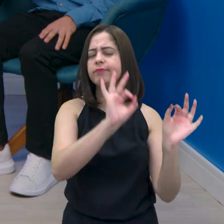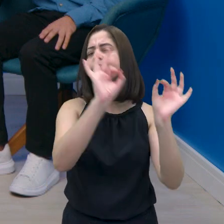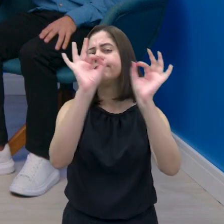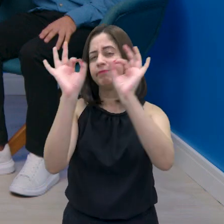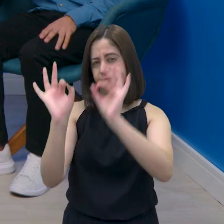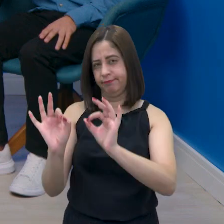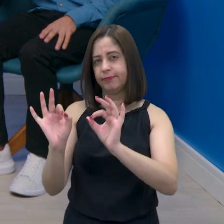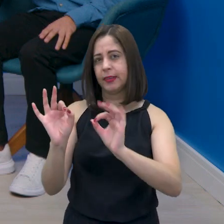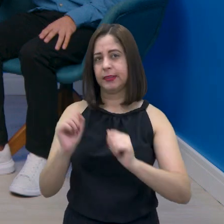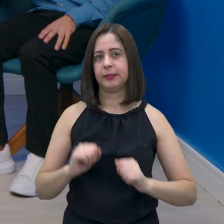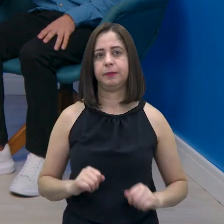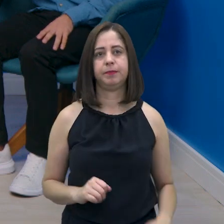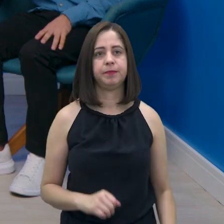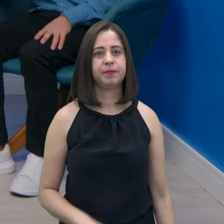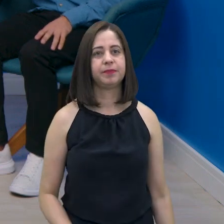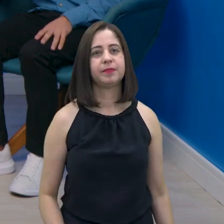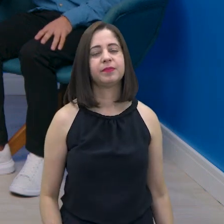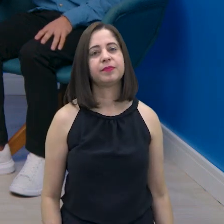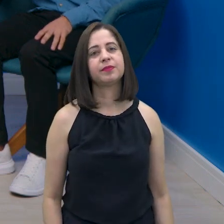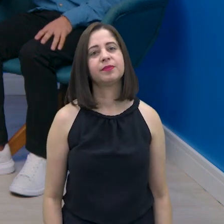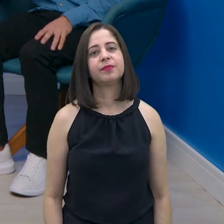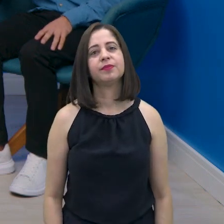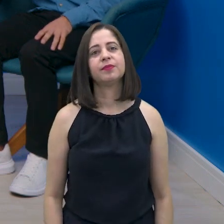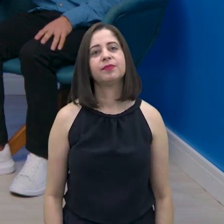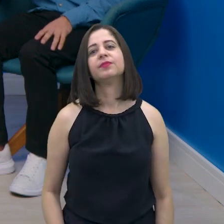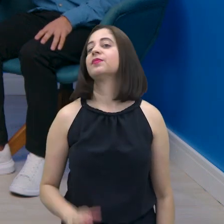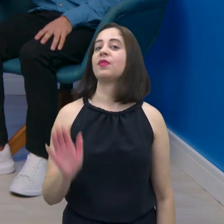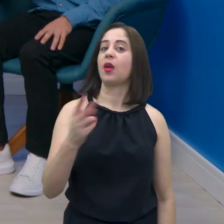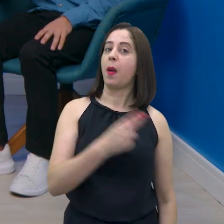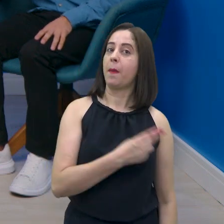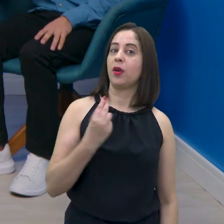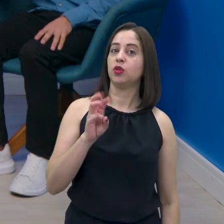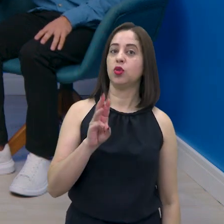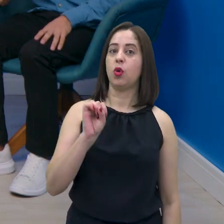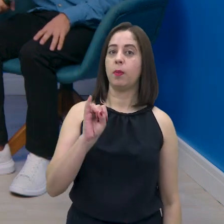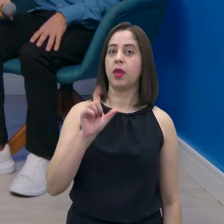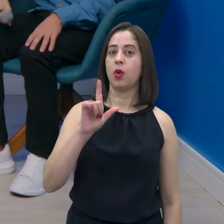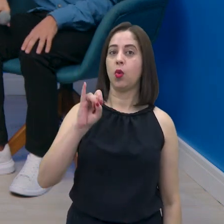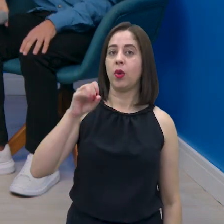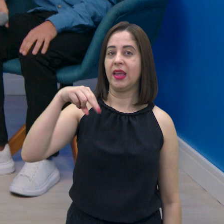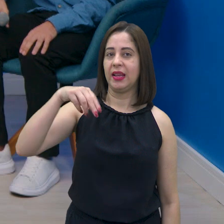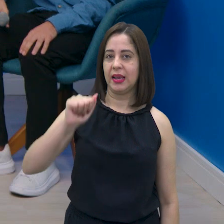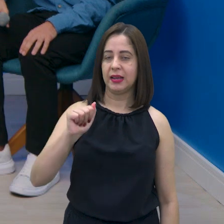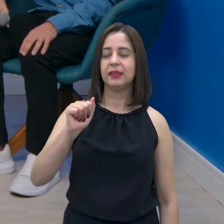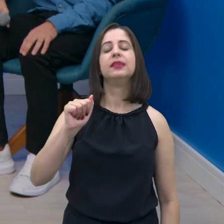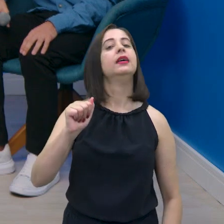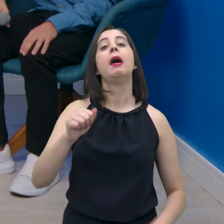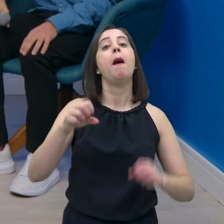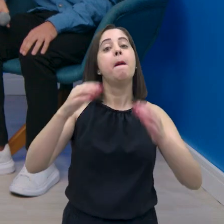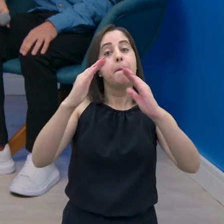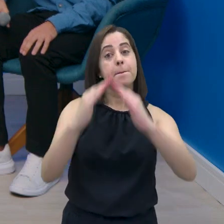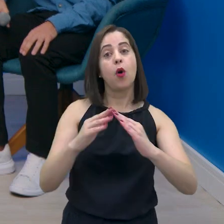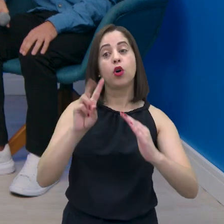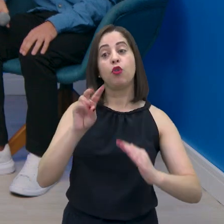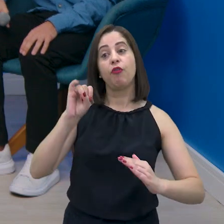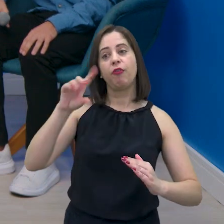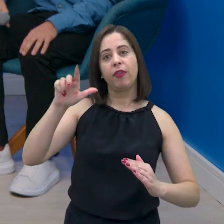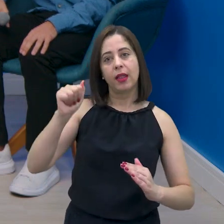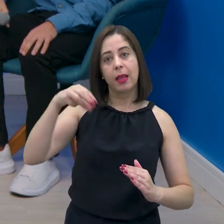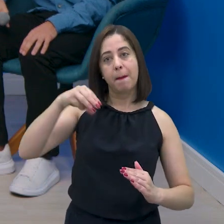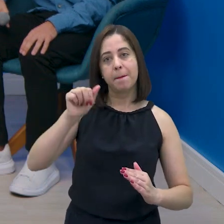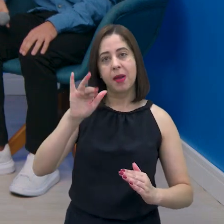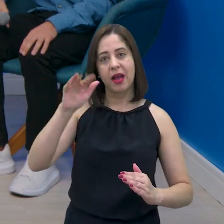Então, vamos conferir a primeira delas. Meu nome é William, sou do bairro da Vila Maria, né? Eu gostaria de saber que tipo